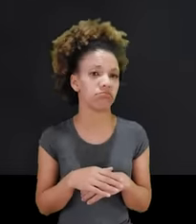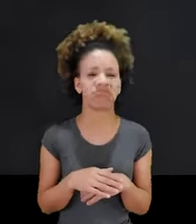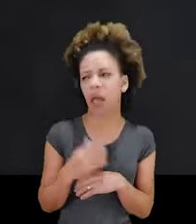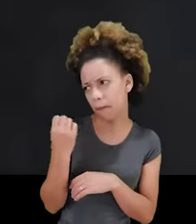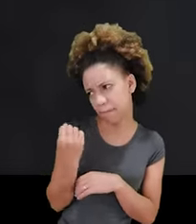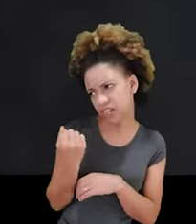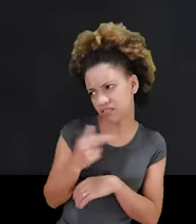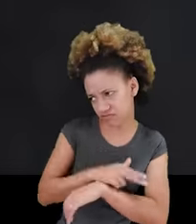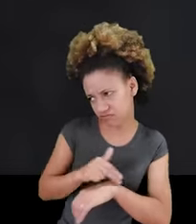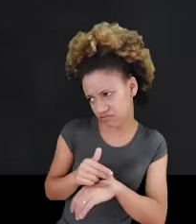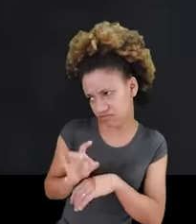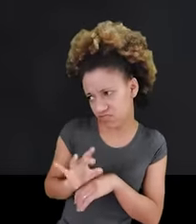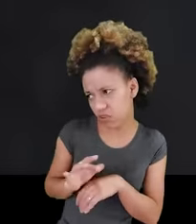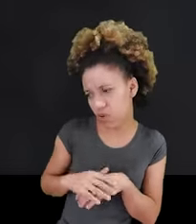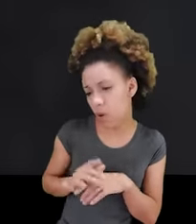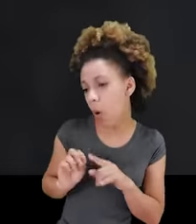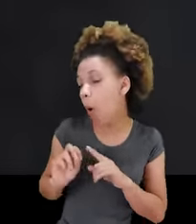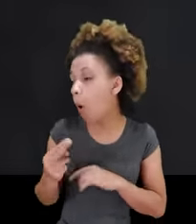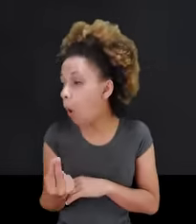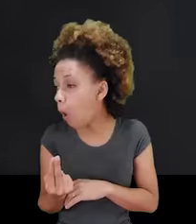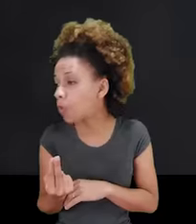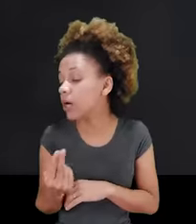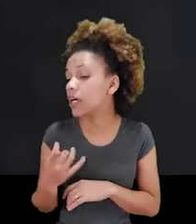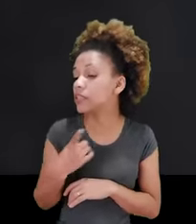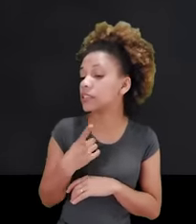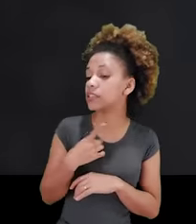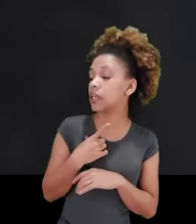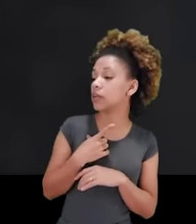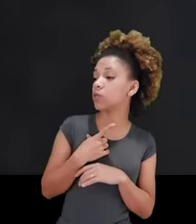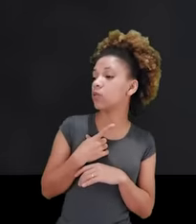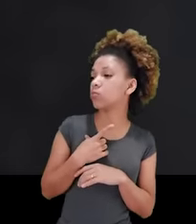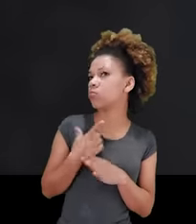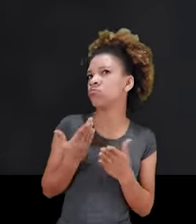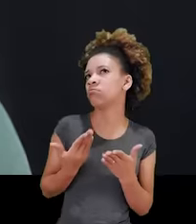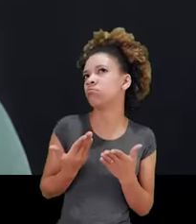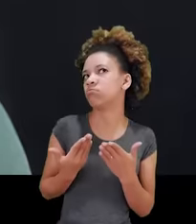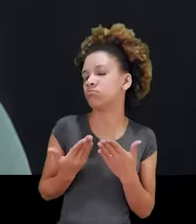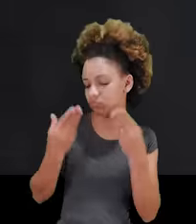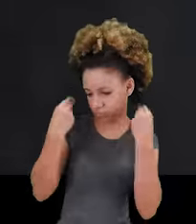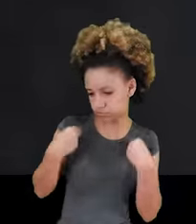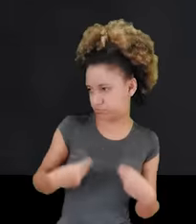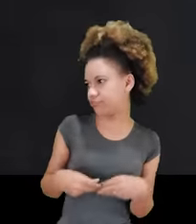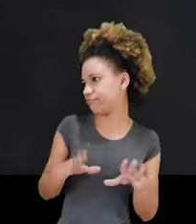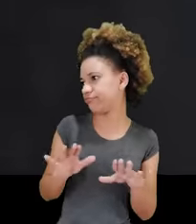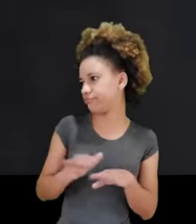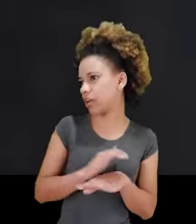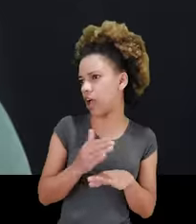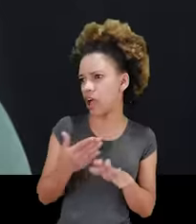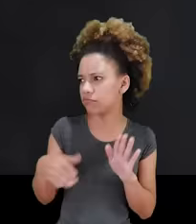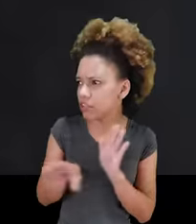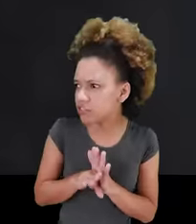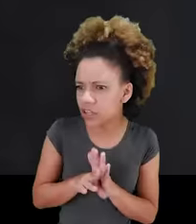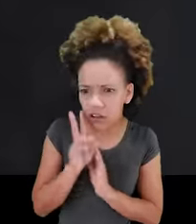daqui... Ou toda a gente vestida da ponta dos cabelos até ao dedo do pé. Do pé. Chega lá,